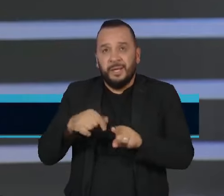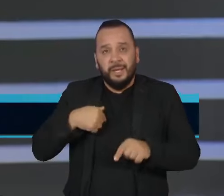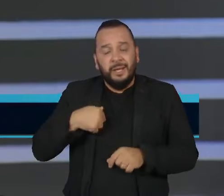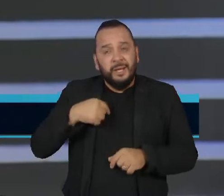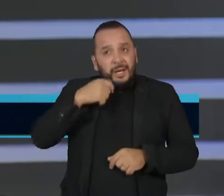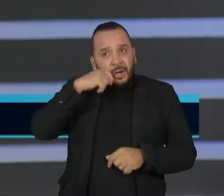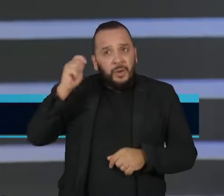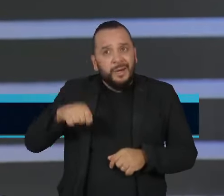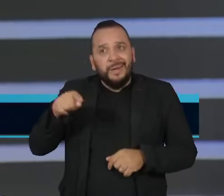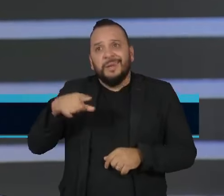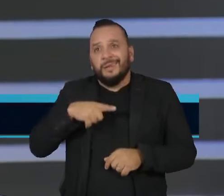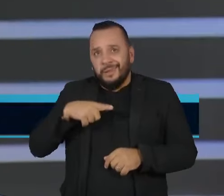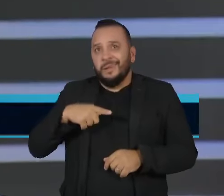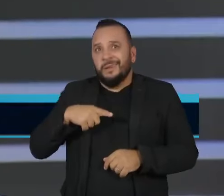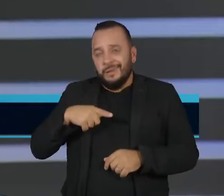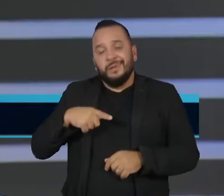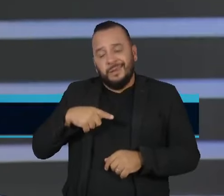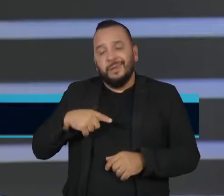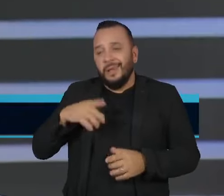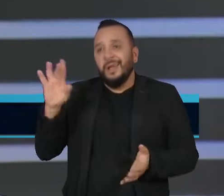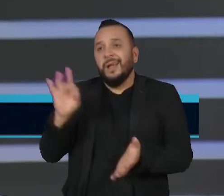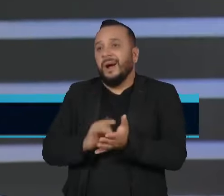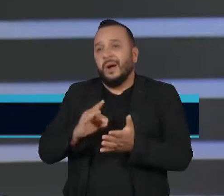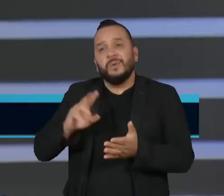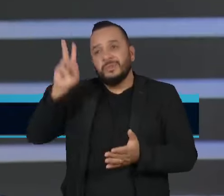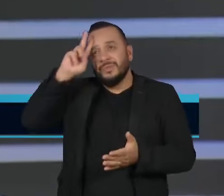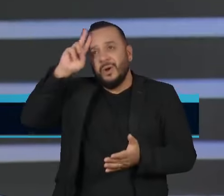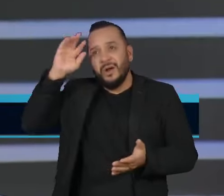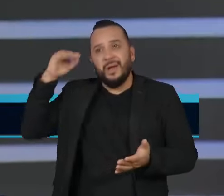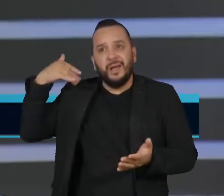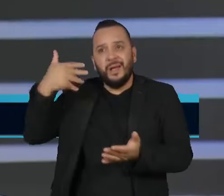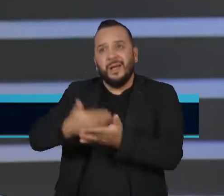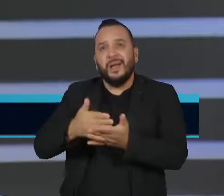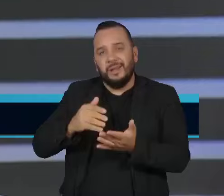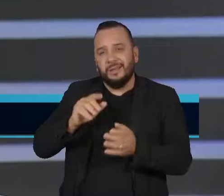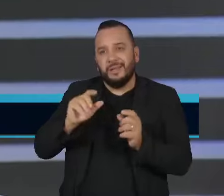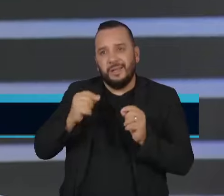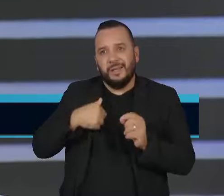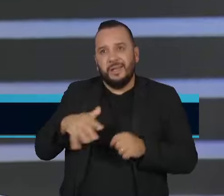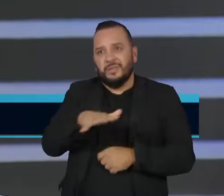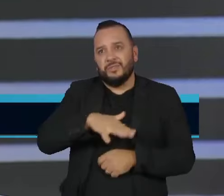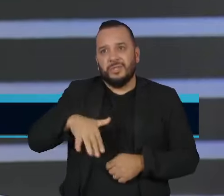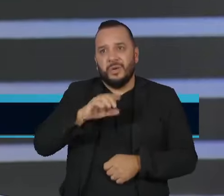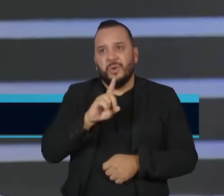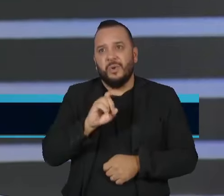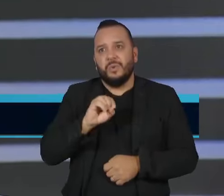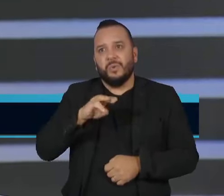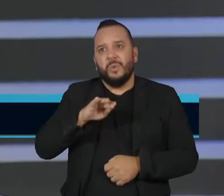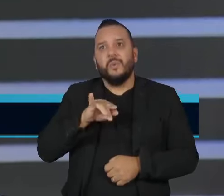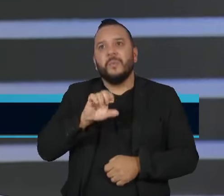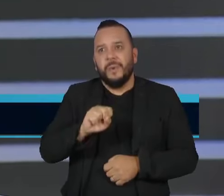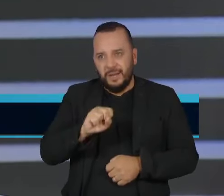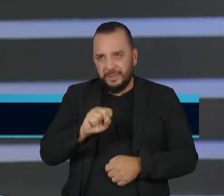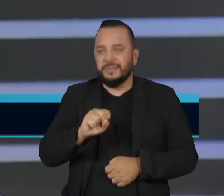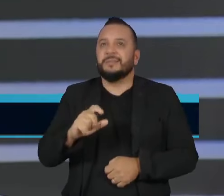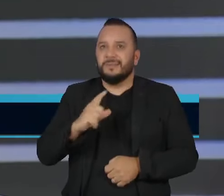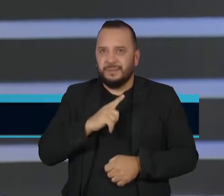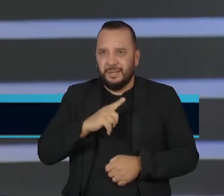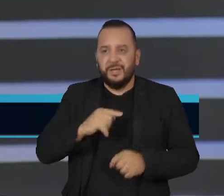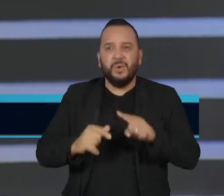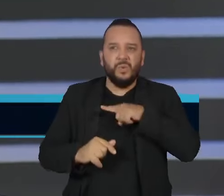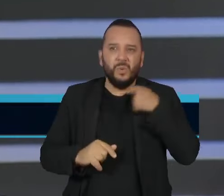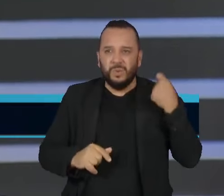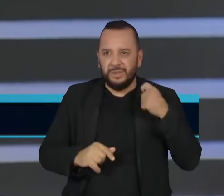uma questão de trabalhar com a história real. Qual é a história real? Tem a região do Donbass, que a presença russa naquele de